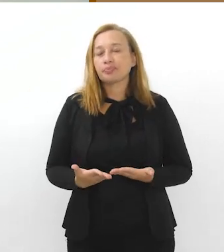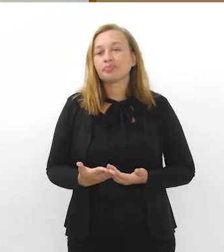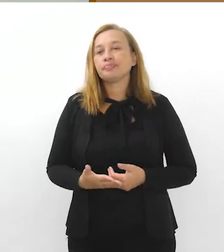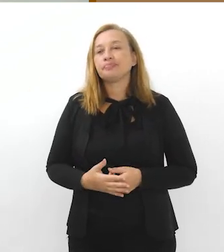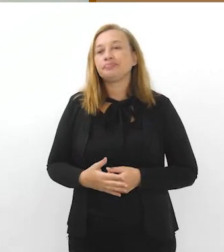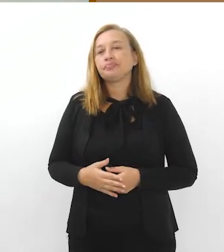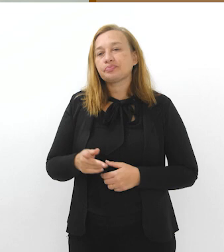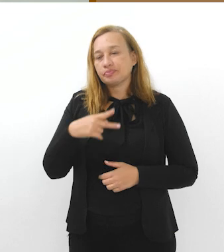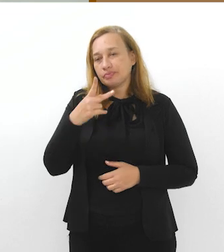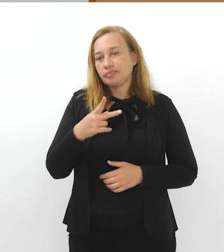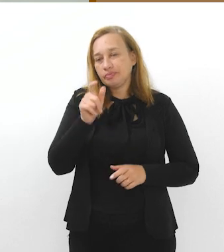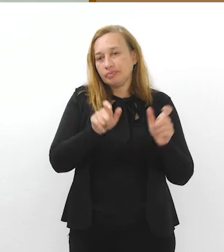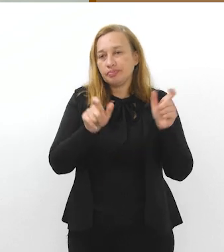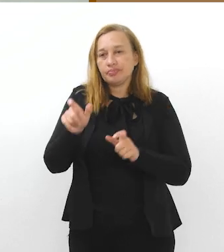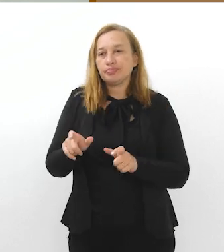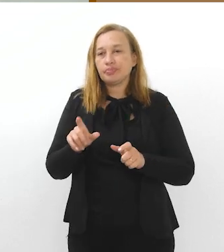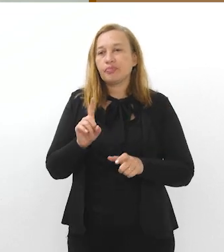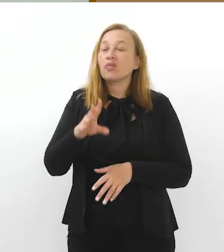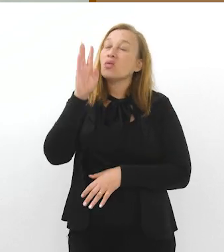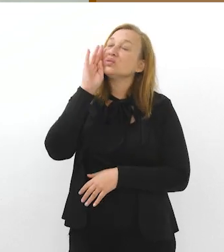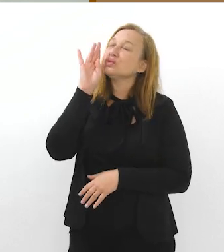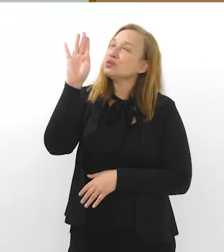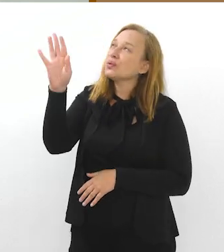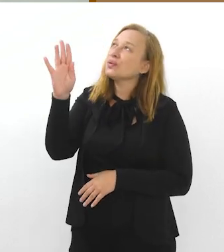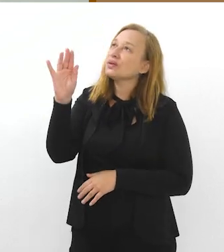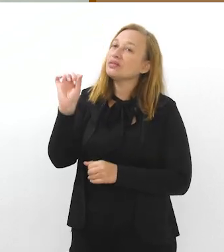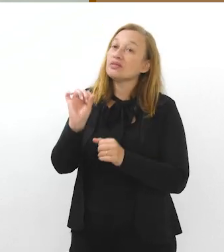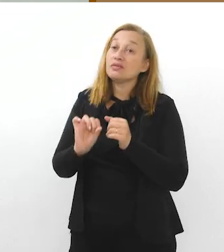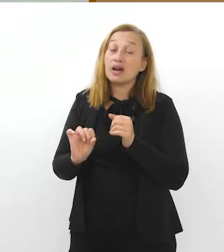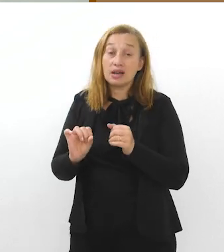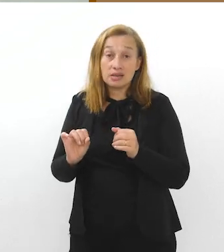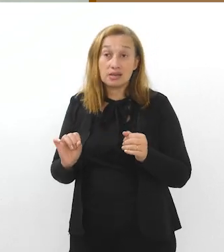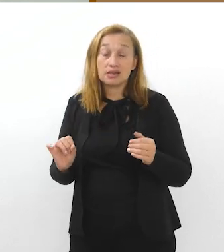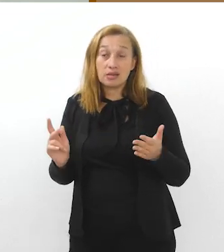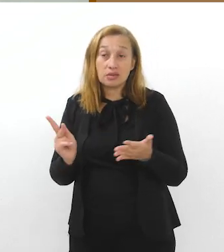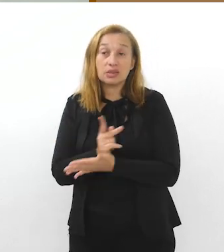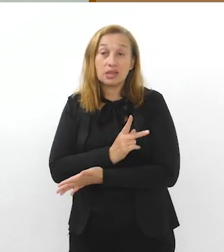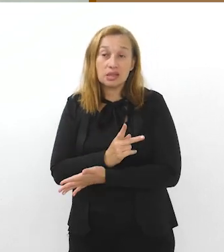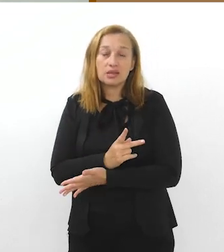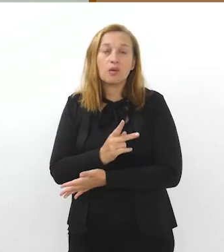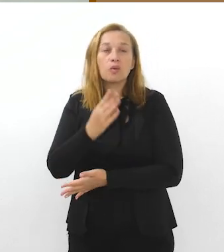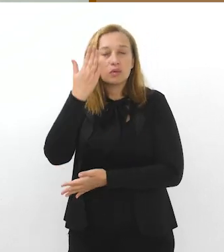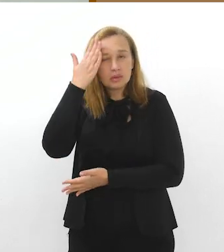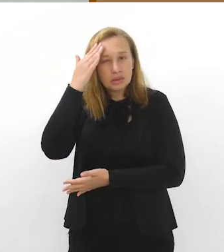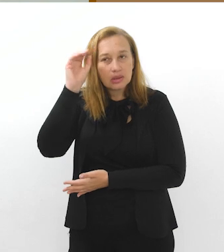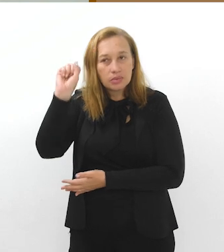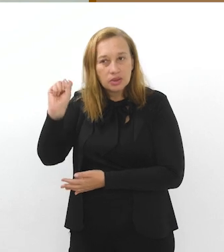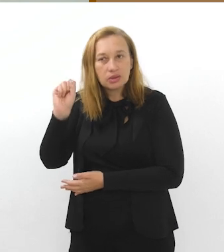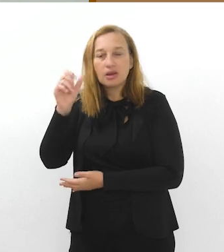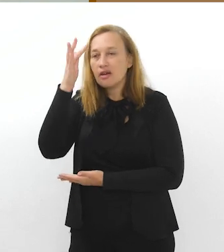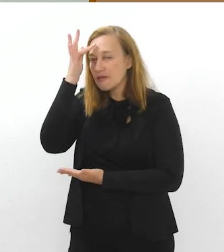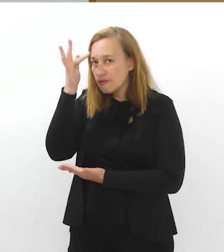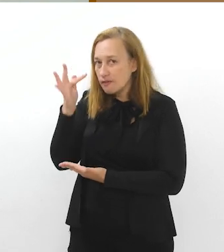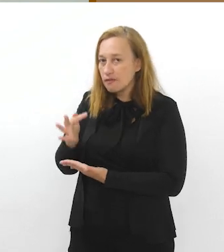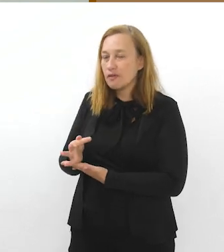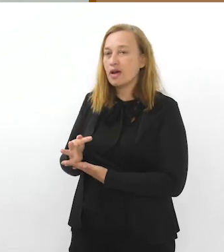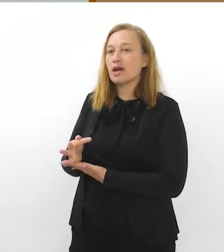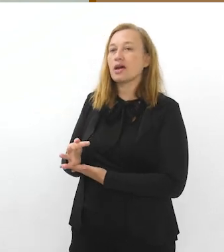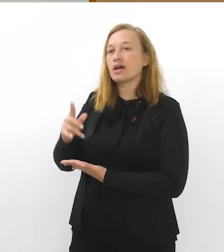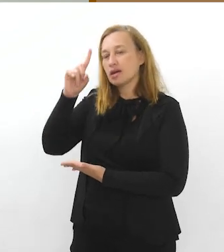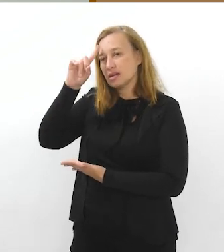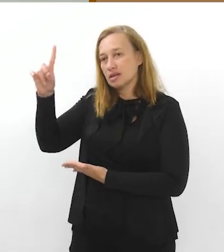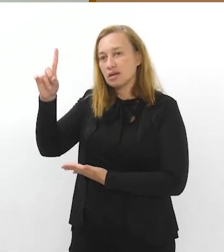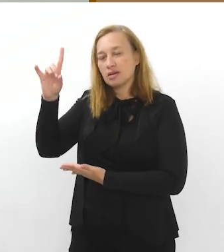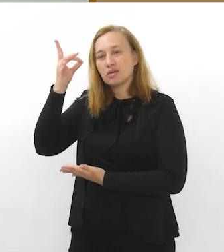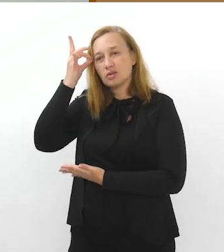eu posso fazer, eu posso conseguir. Então, o que eu passo para as pessoas é isso. Sonhe,